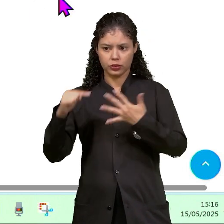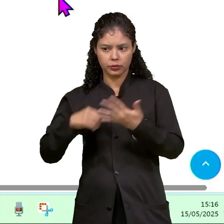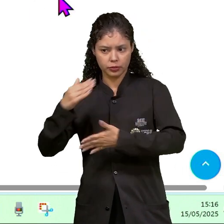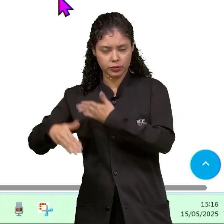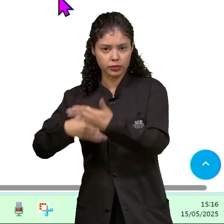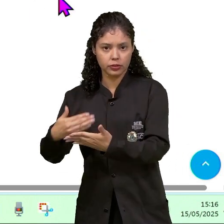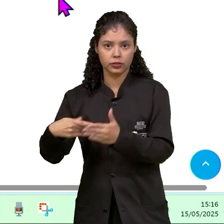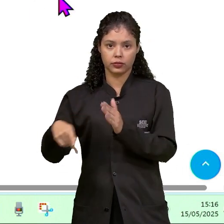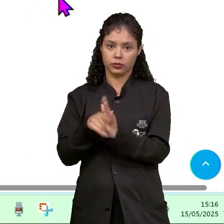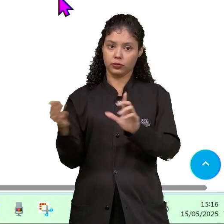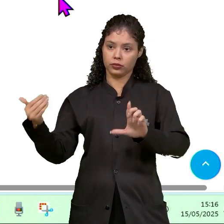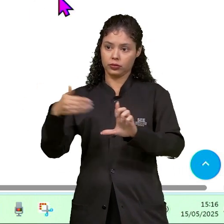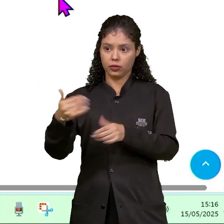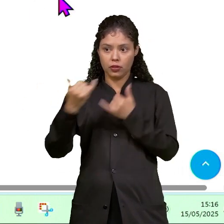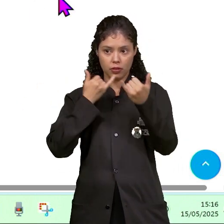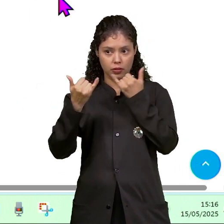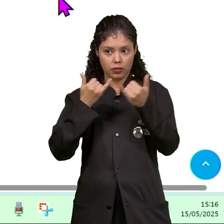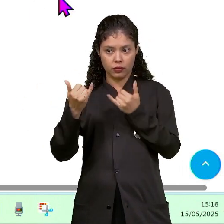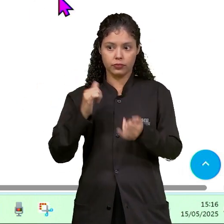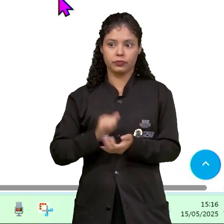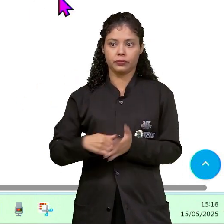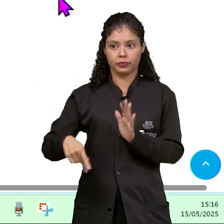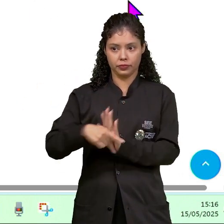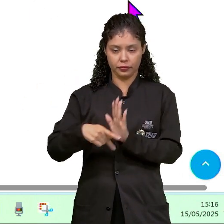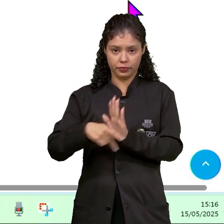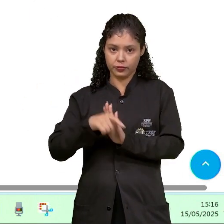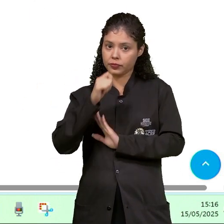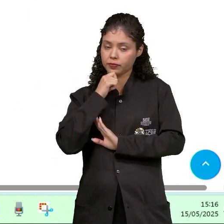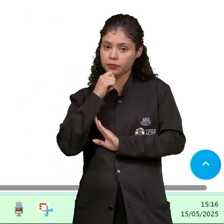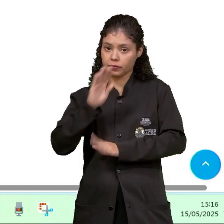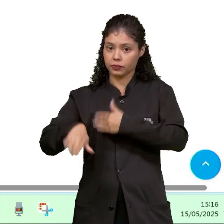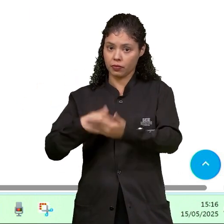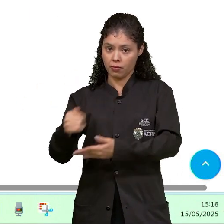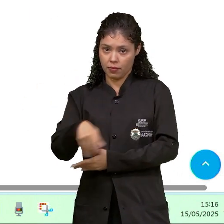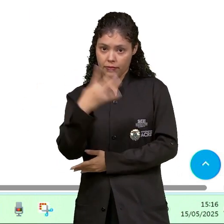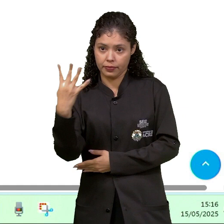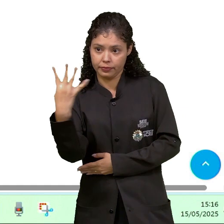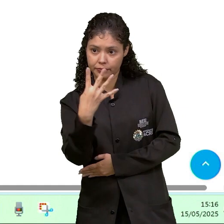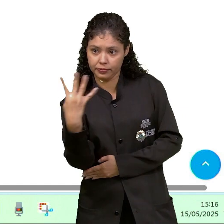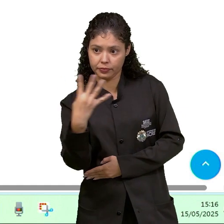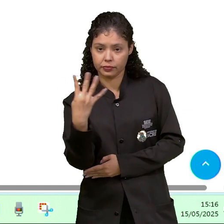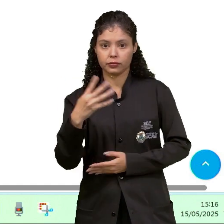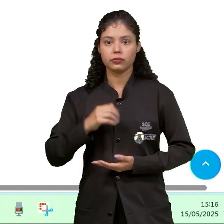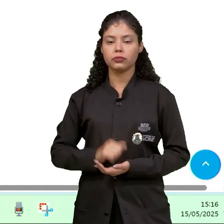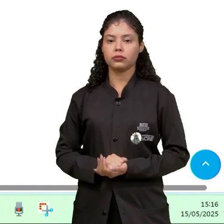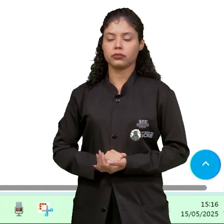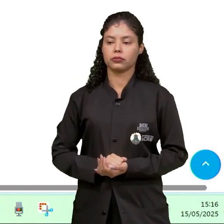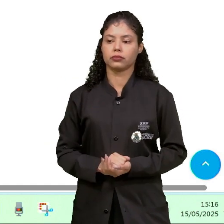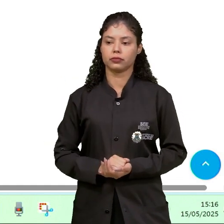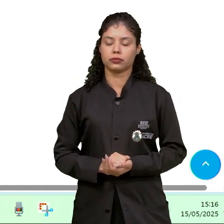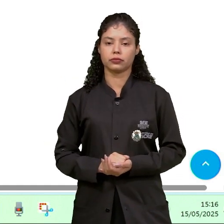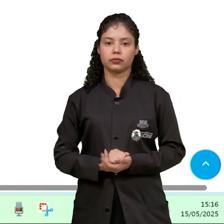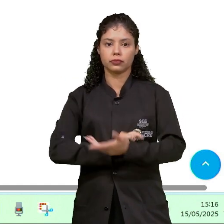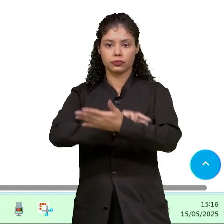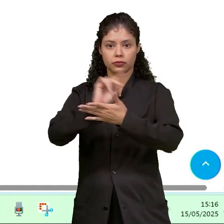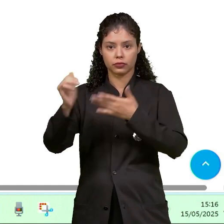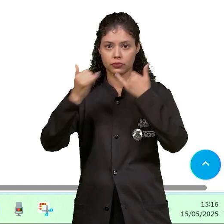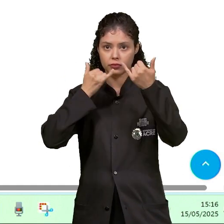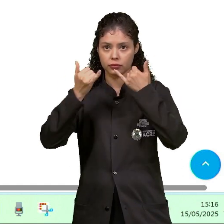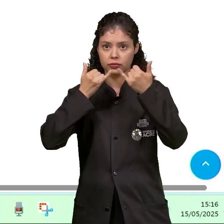acesso à informação, demanda do ESIC. Foram feitos quantos processos? 4 processos. Acesso à